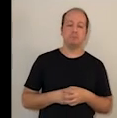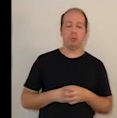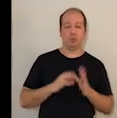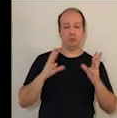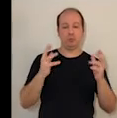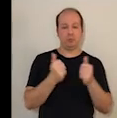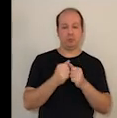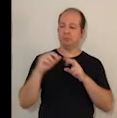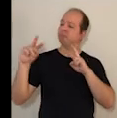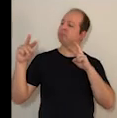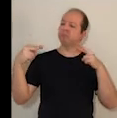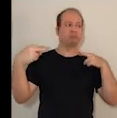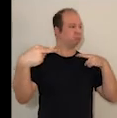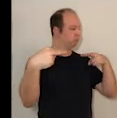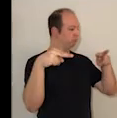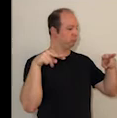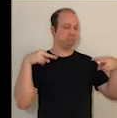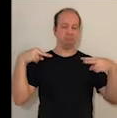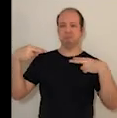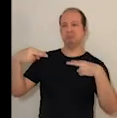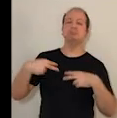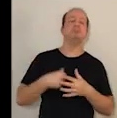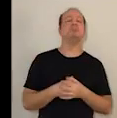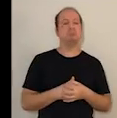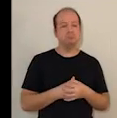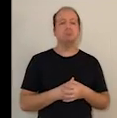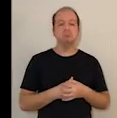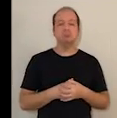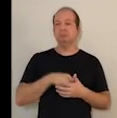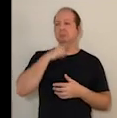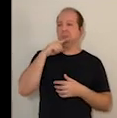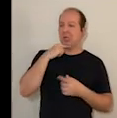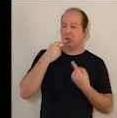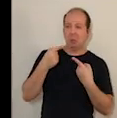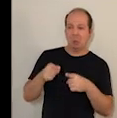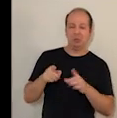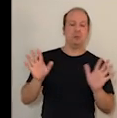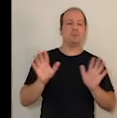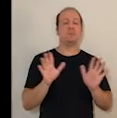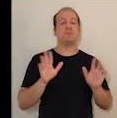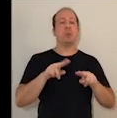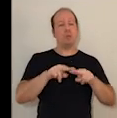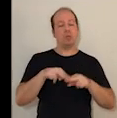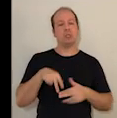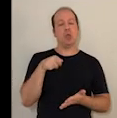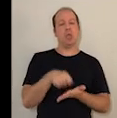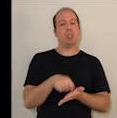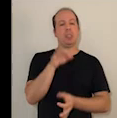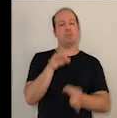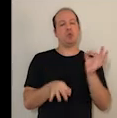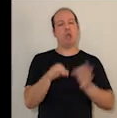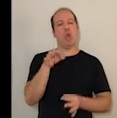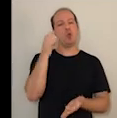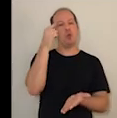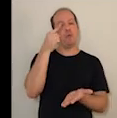Volpone? Corvino, Corbaccio e Voltore se entreolham. Ninguém, excelência. Pois